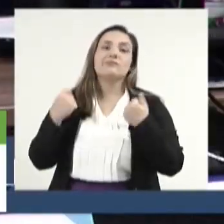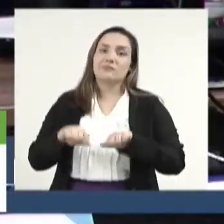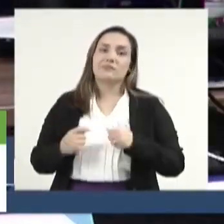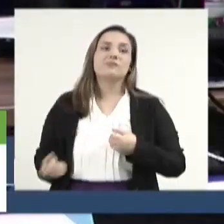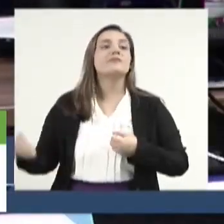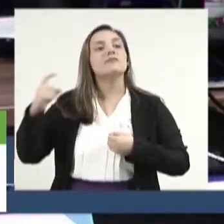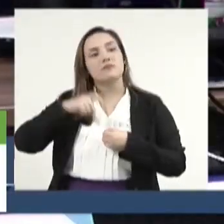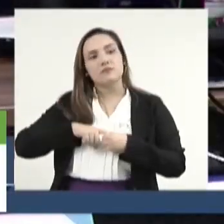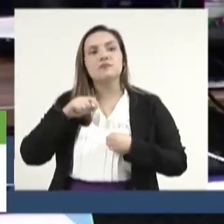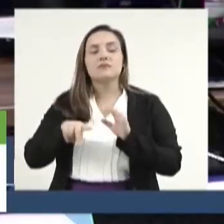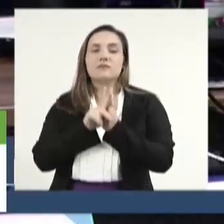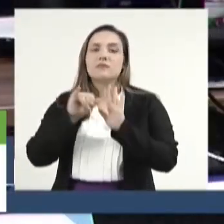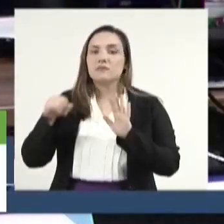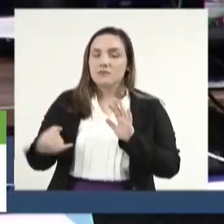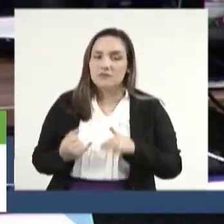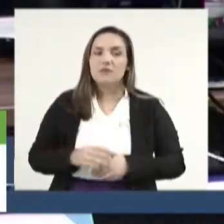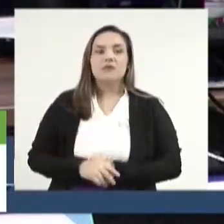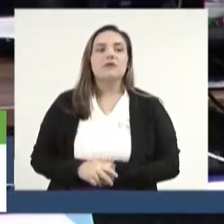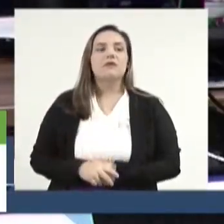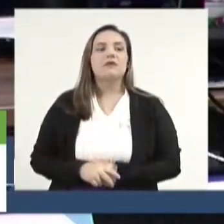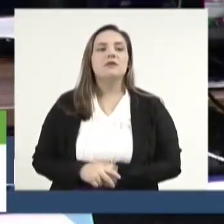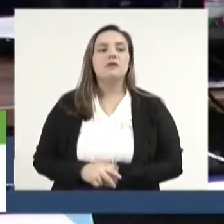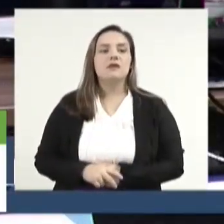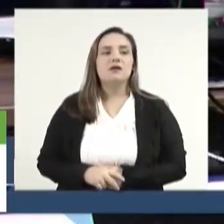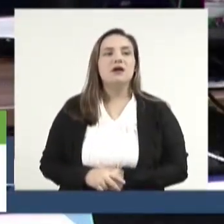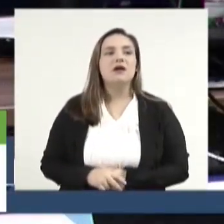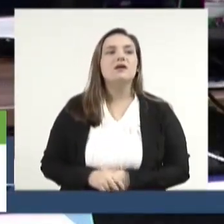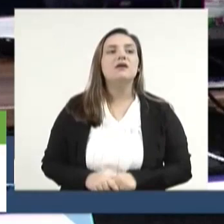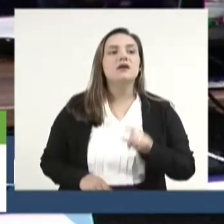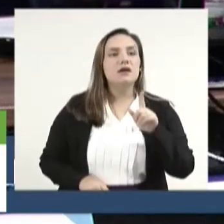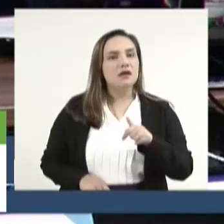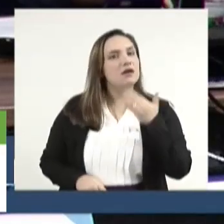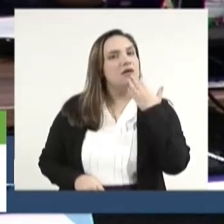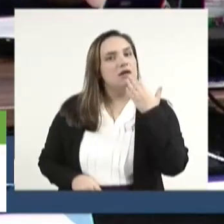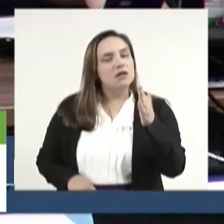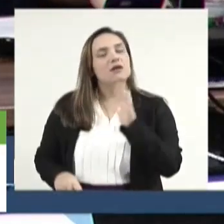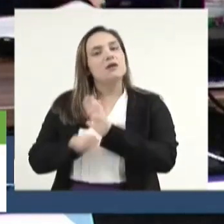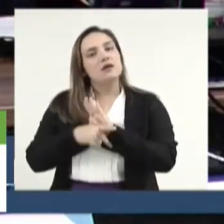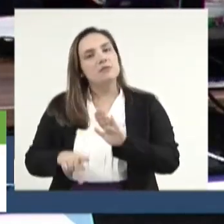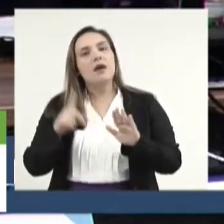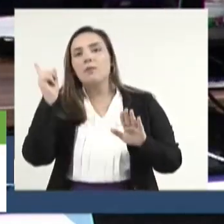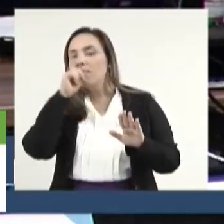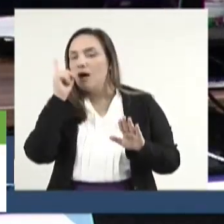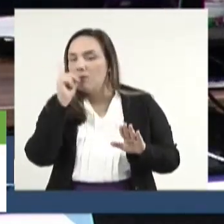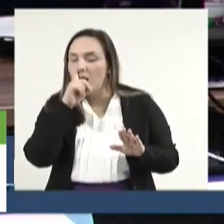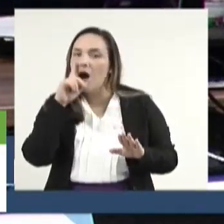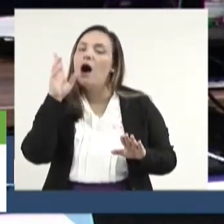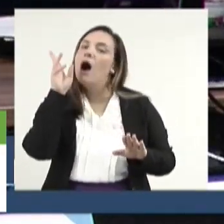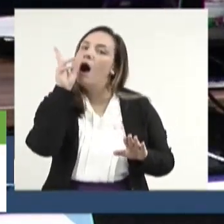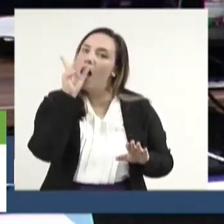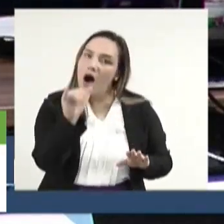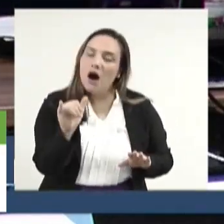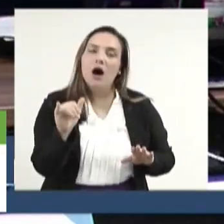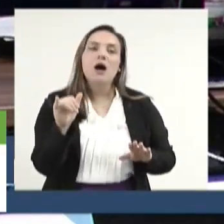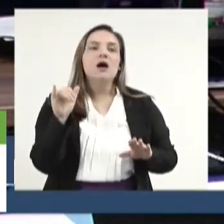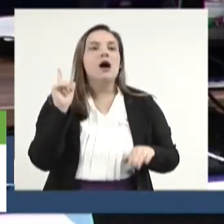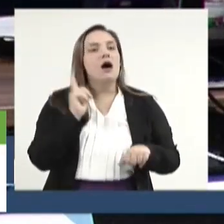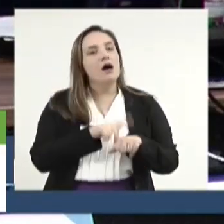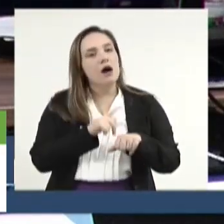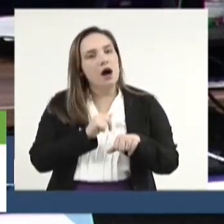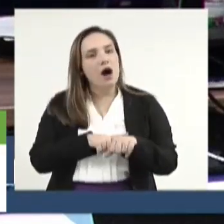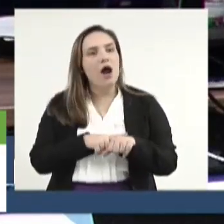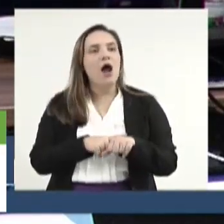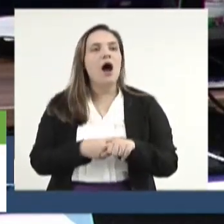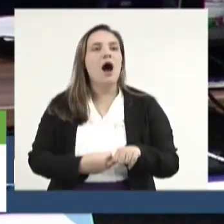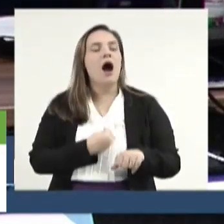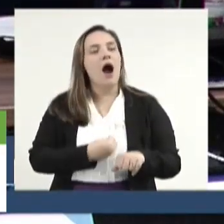Precisamos retomar esse projeto a pedido da população, das mães, de pais, que quando